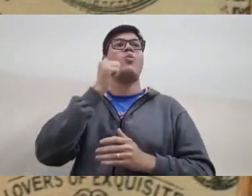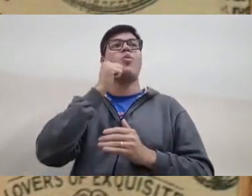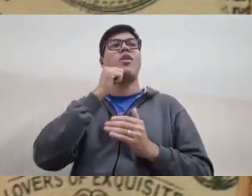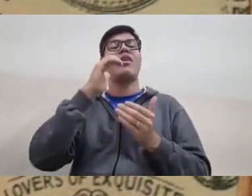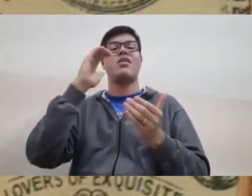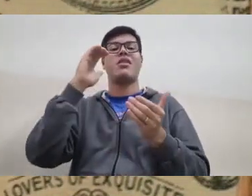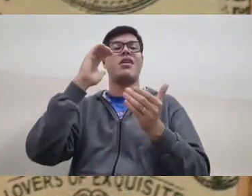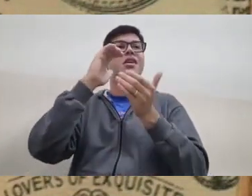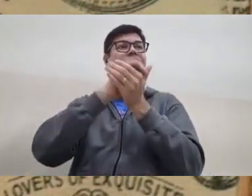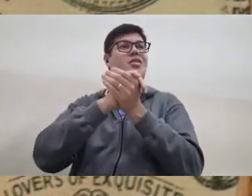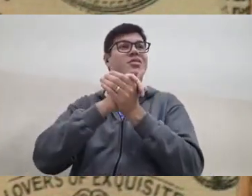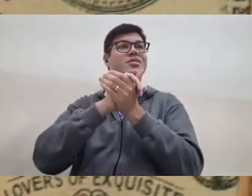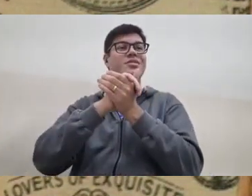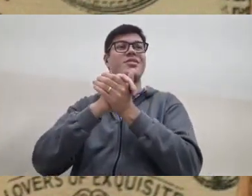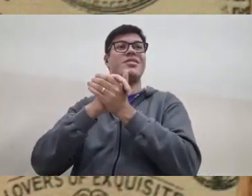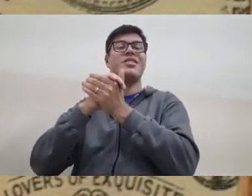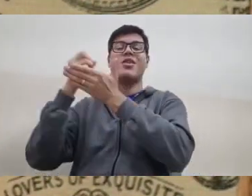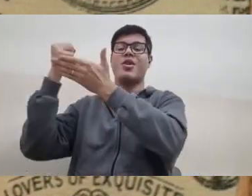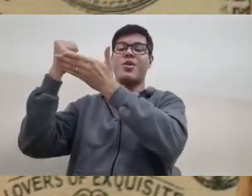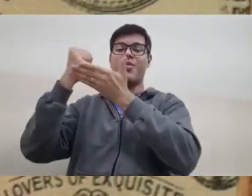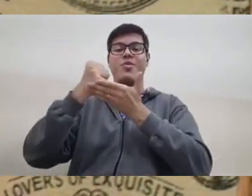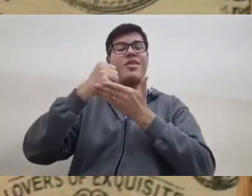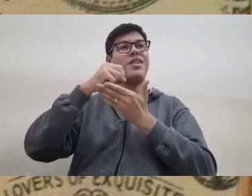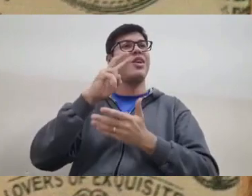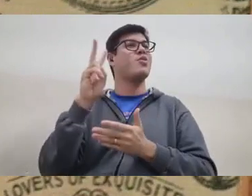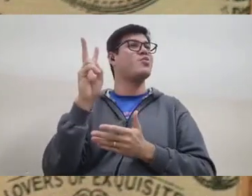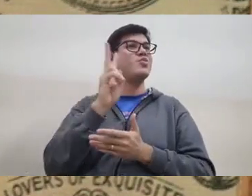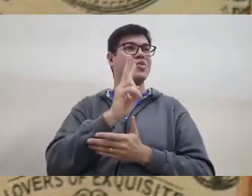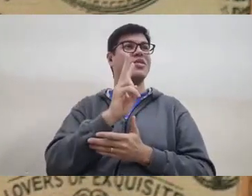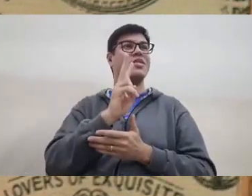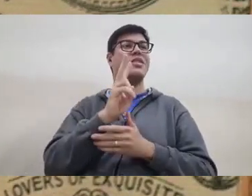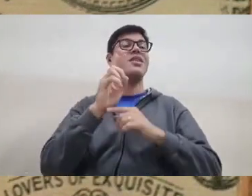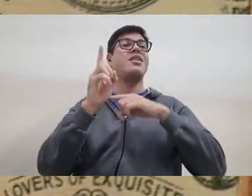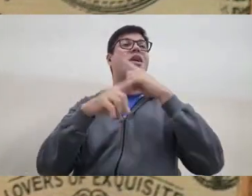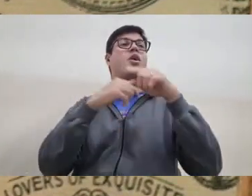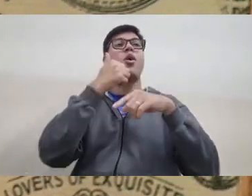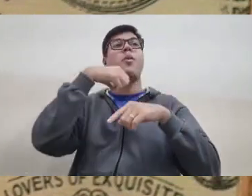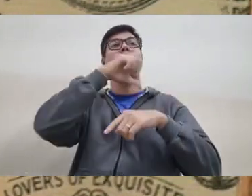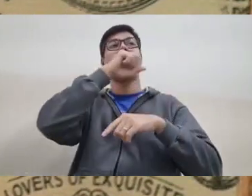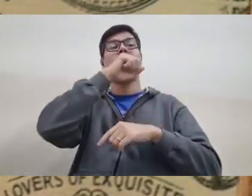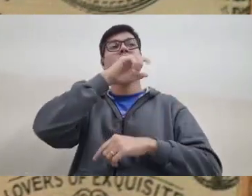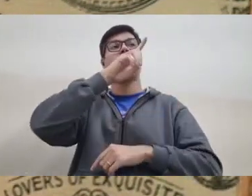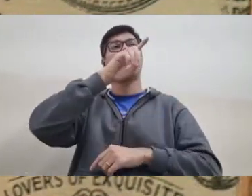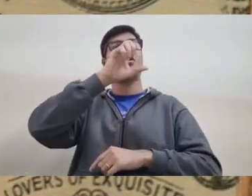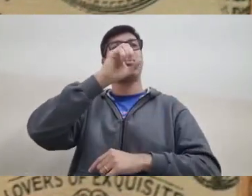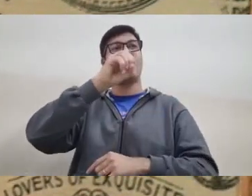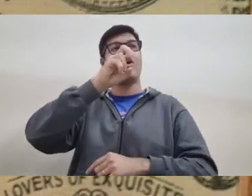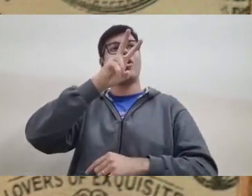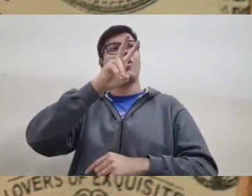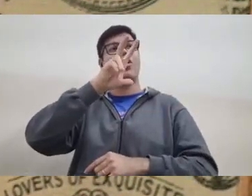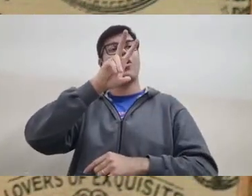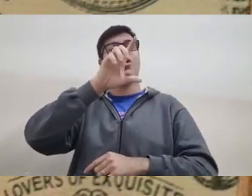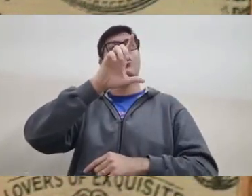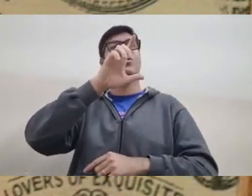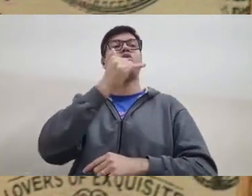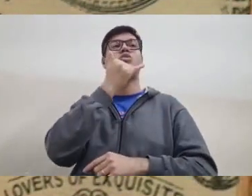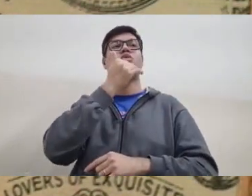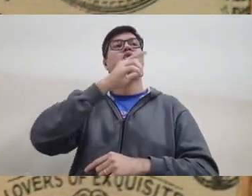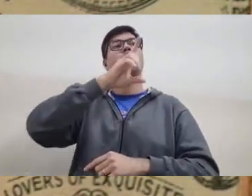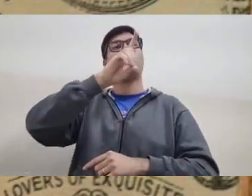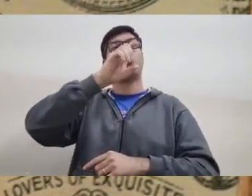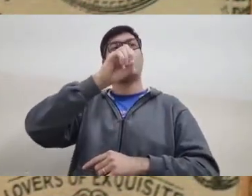e casou e veio morar em Araras sua mãe é Lola É lula louvores bonito viajo